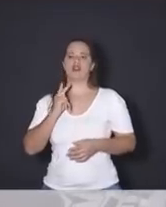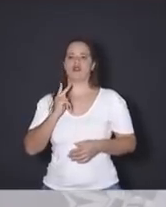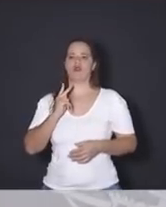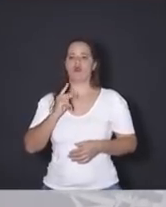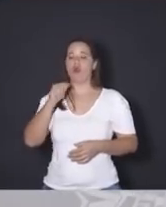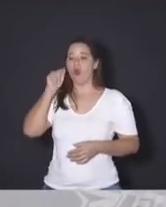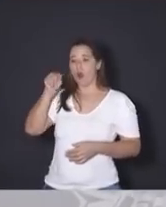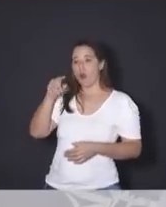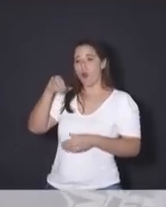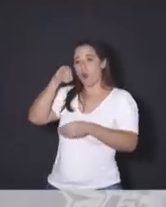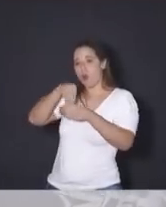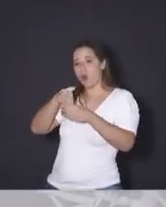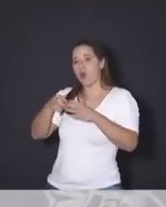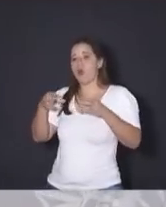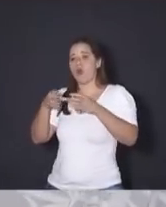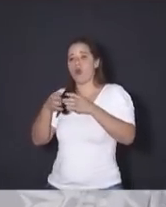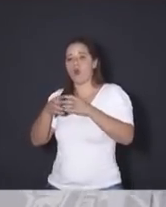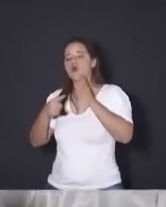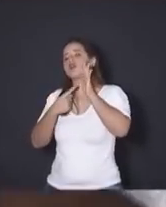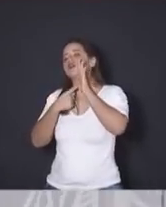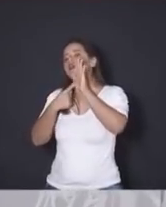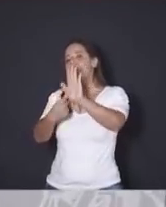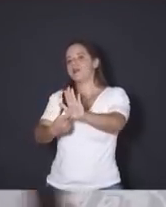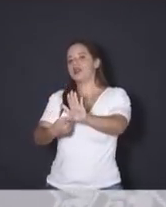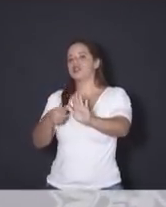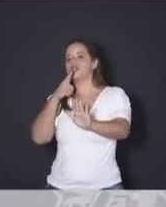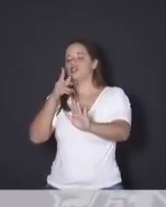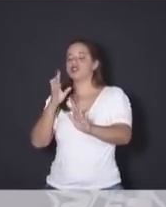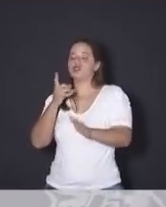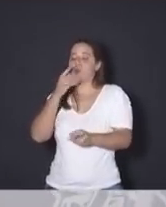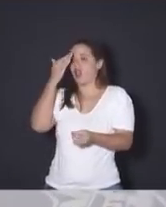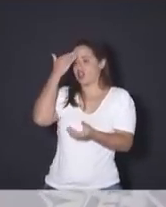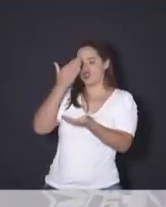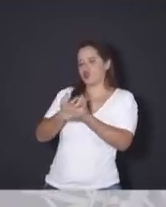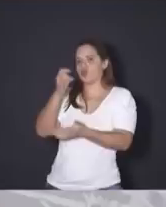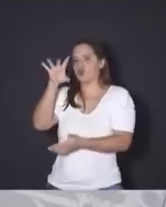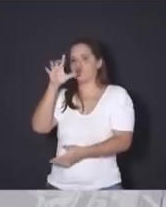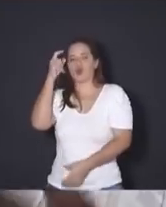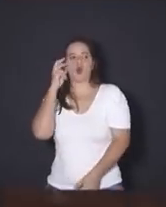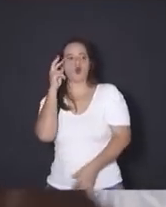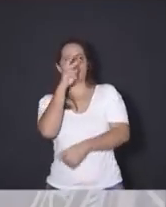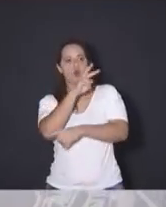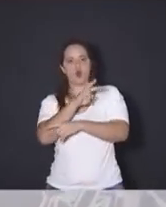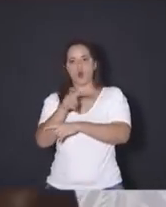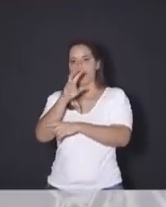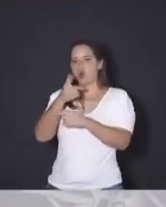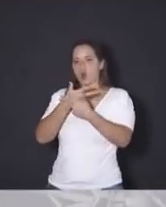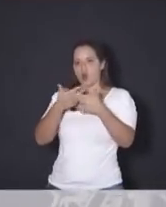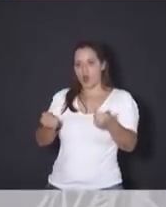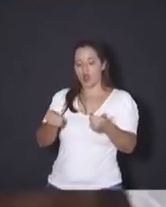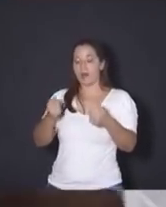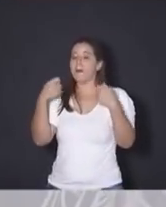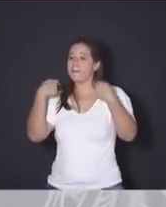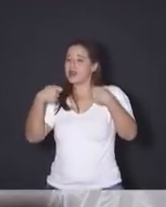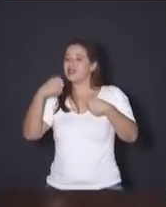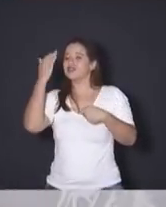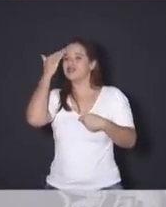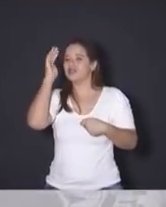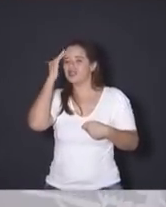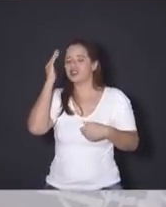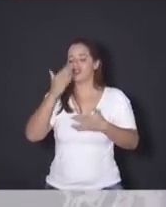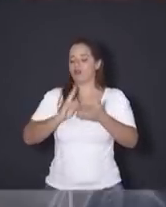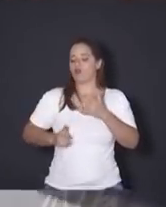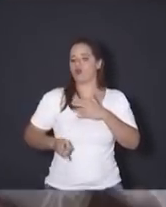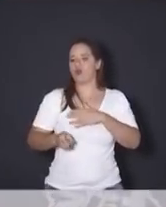você está ali bem de um conjunto de uma representação e eu não acredito não acredito só no que eu enxergo a gente precisa entender que nós estamos dando